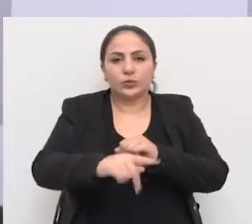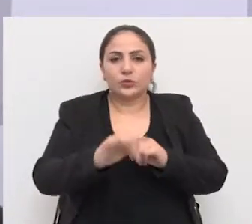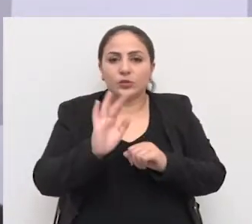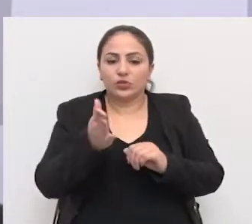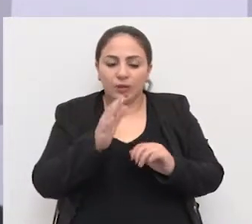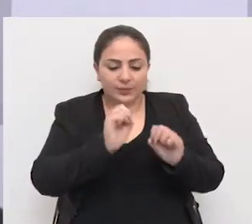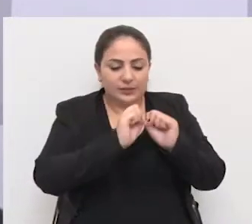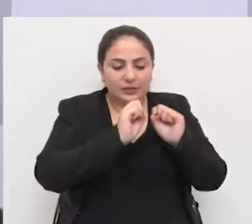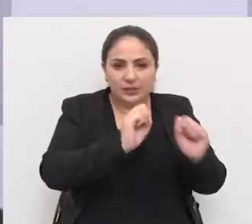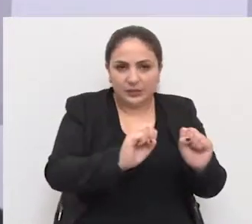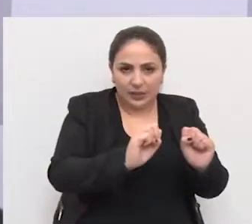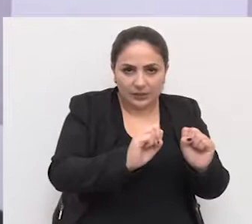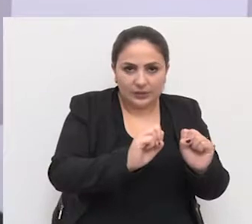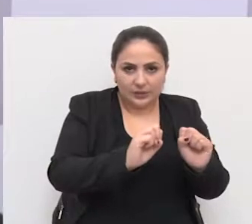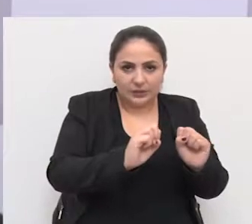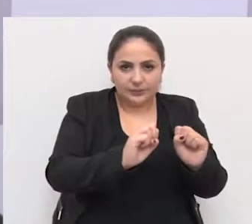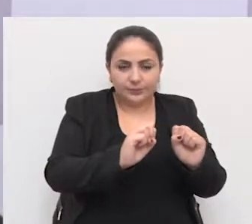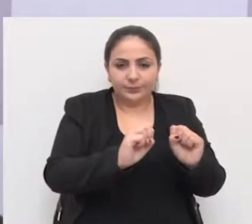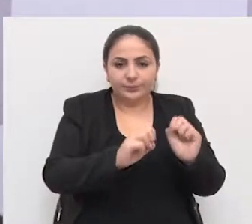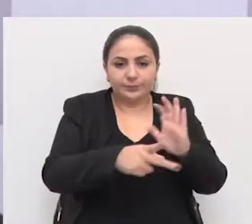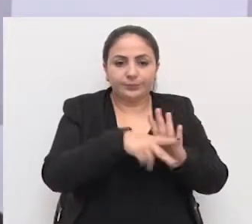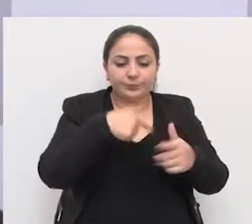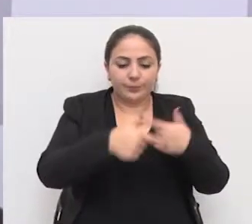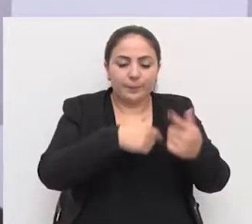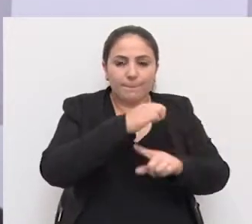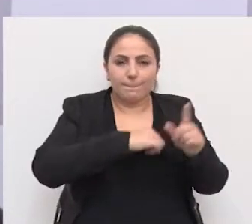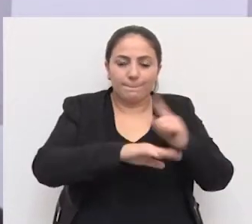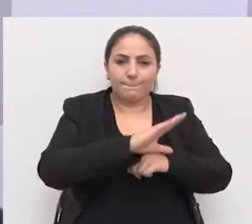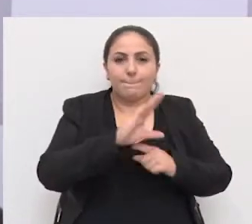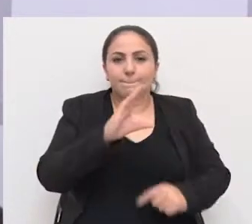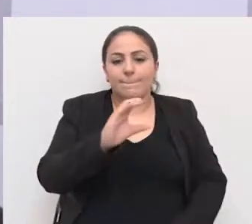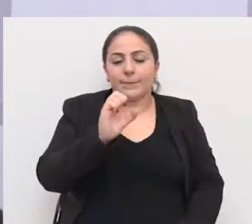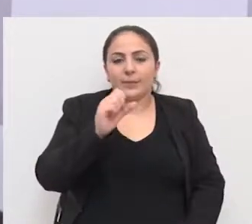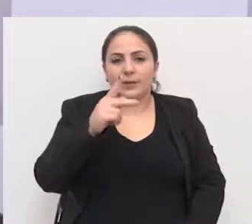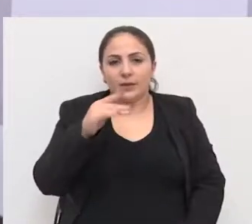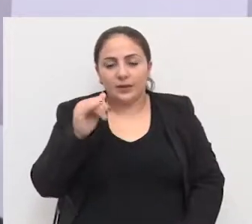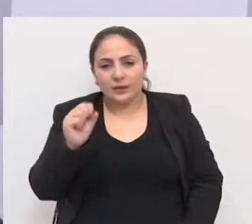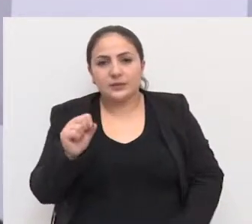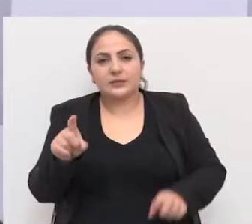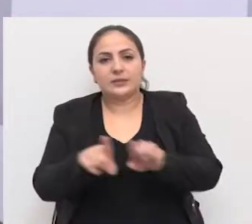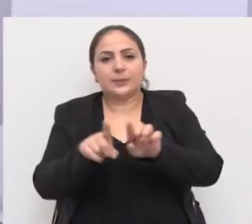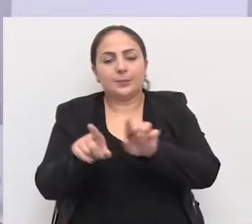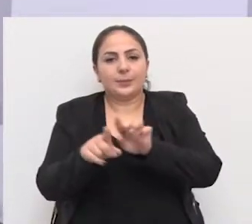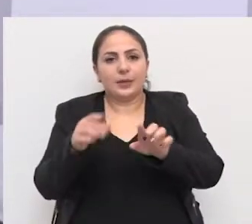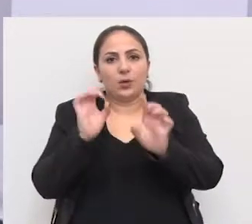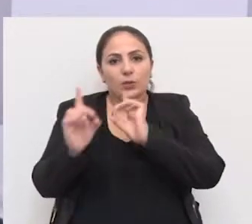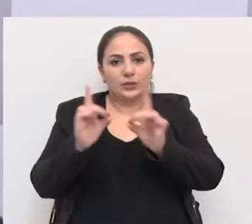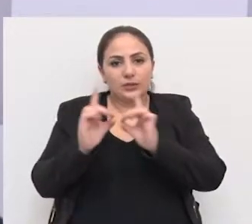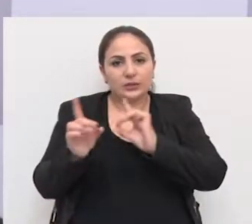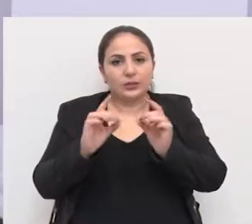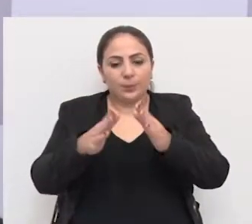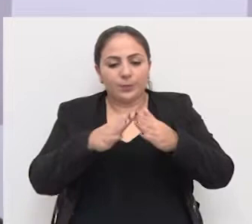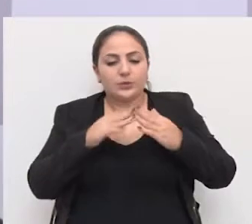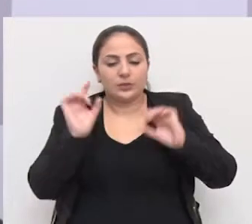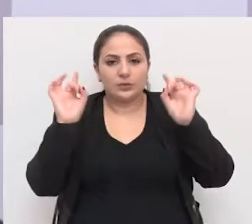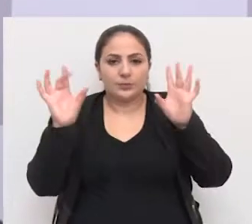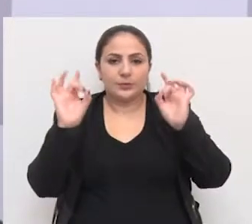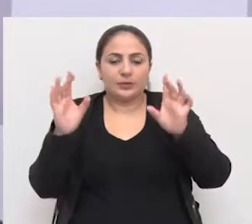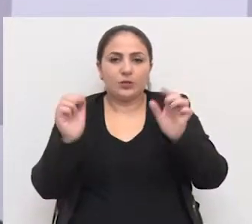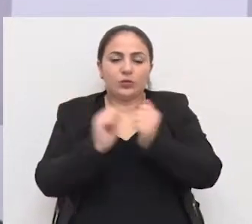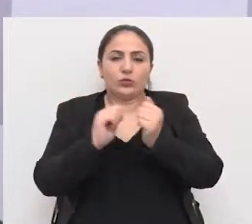Passo Fundo, secretária adjunta da Secretaria de Assistência Social, a SENCAS, e também coordenadora da Proteção